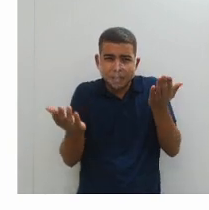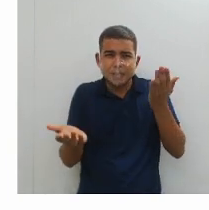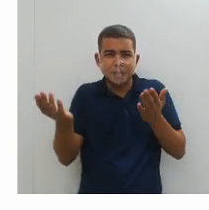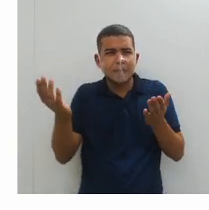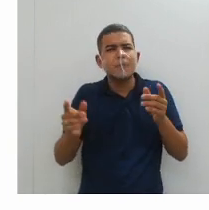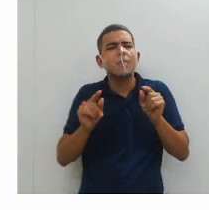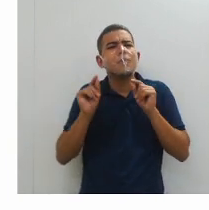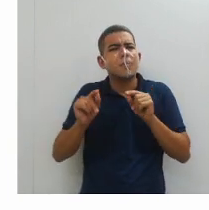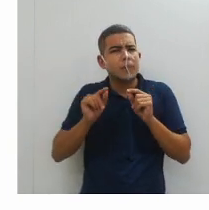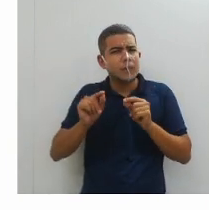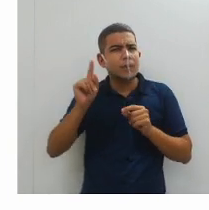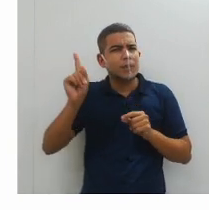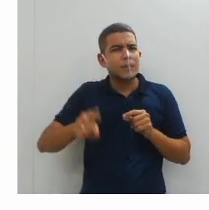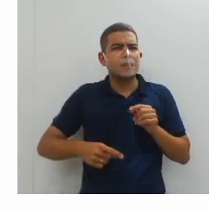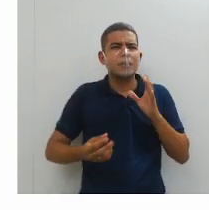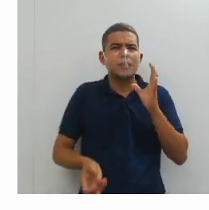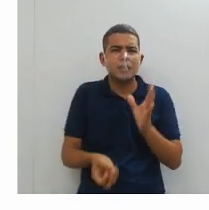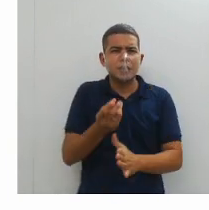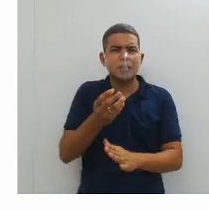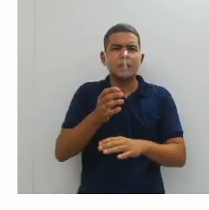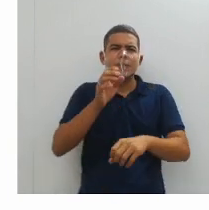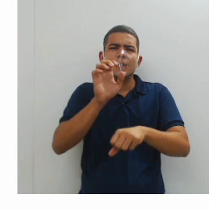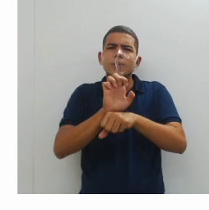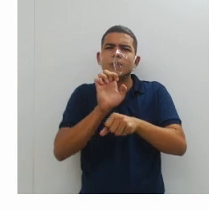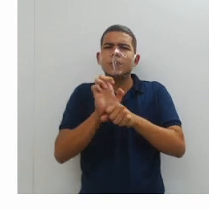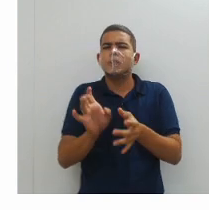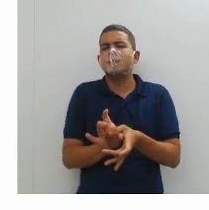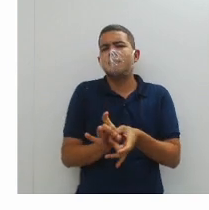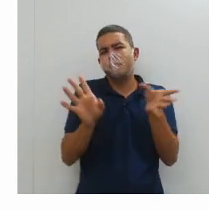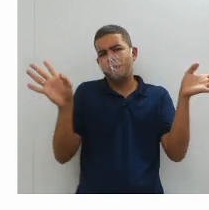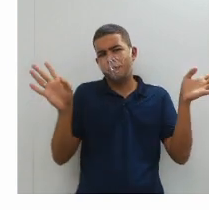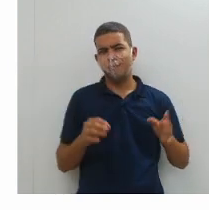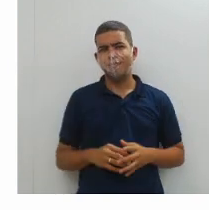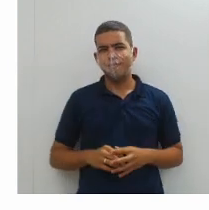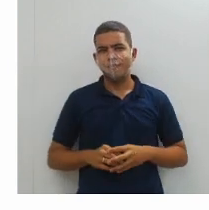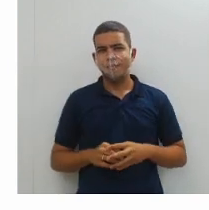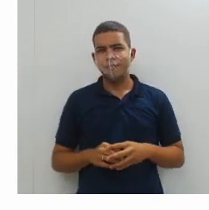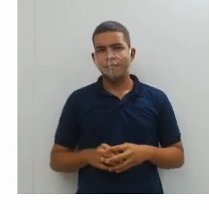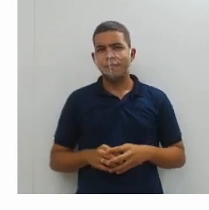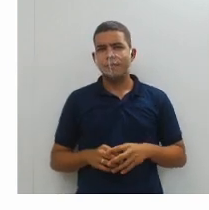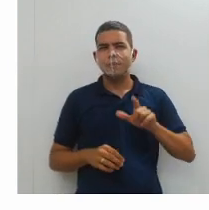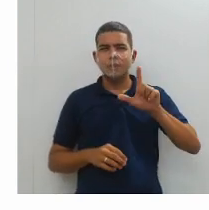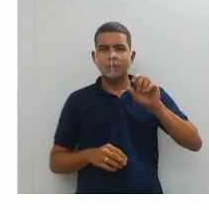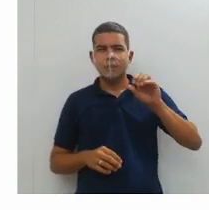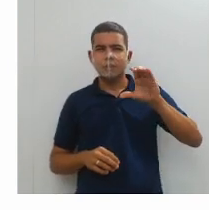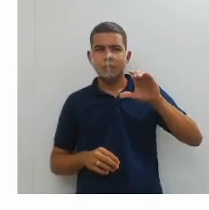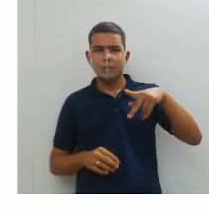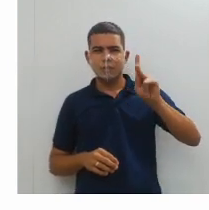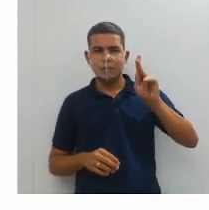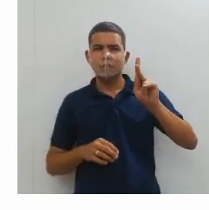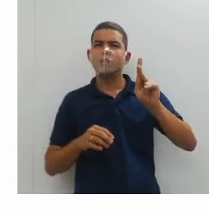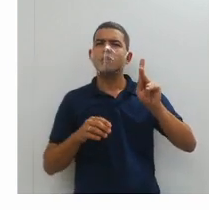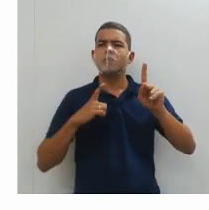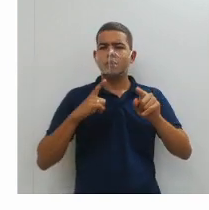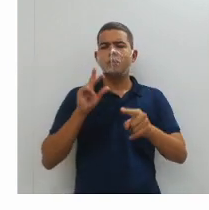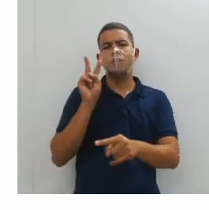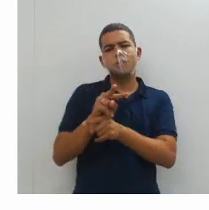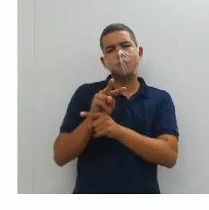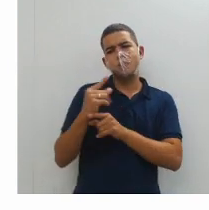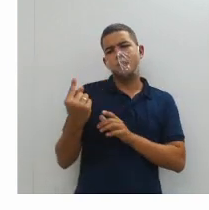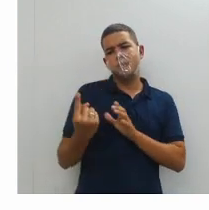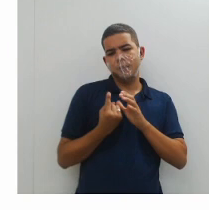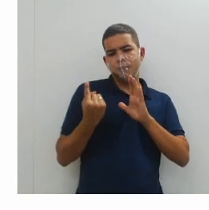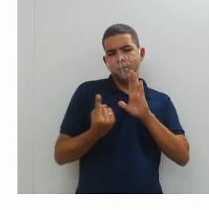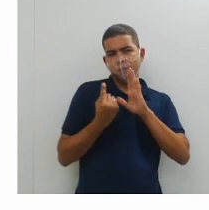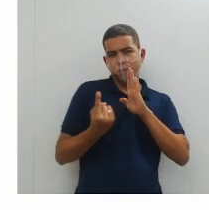dar origem ao Estado liberal, né? E Locke vai defender o quê? O individualismo. Então ele